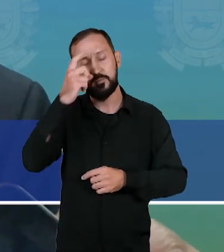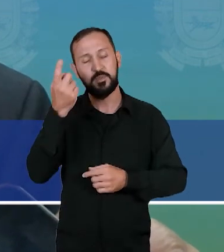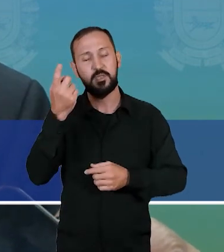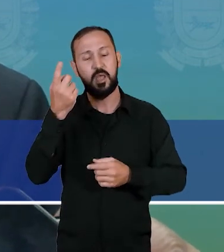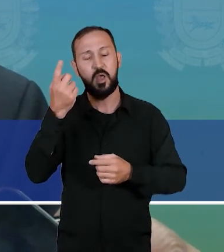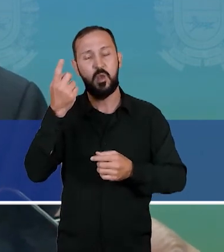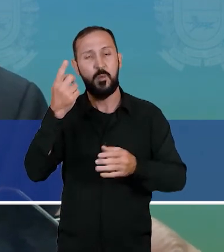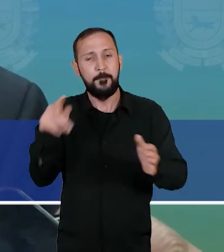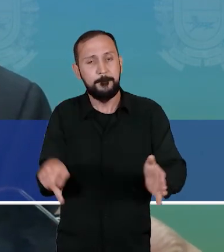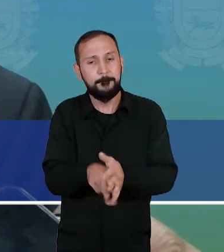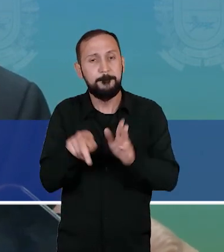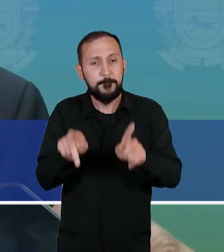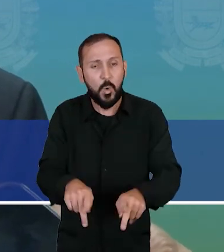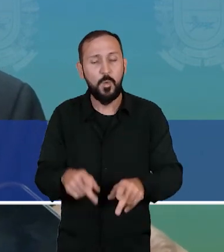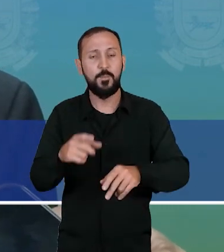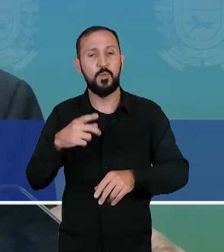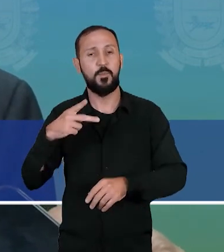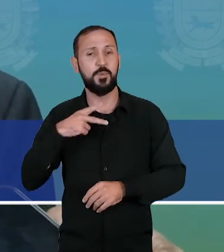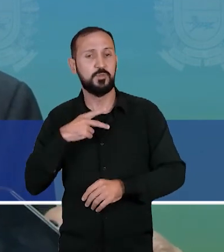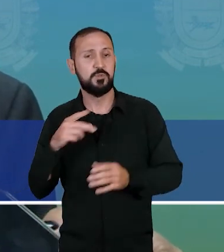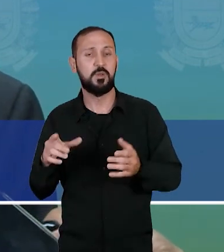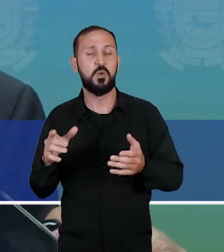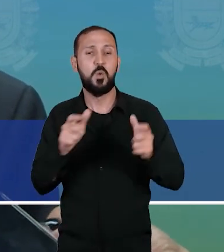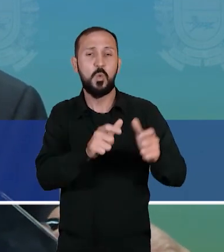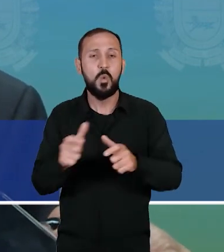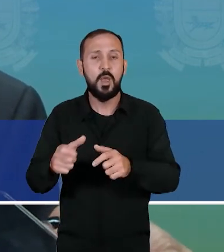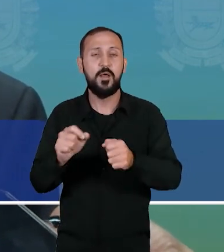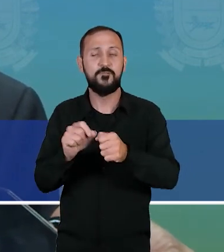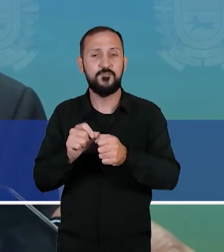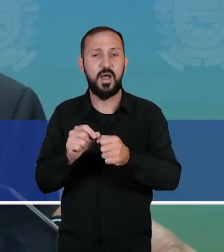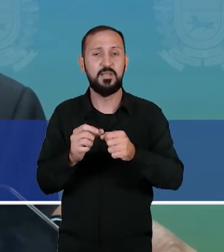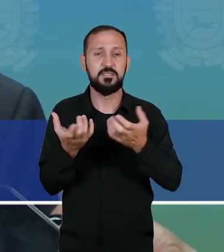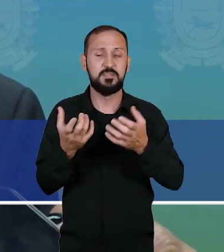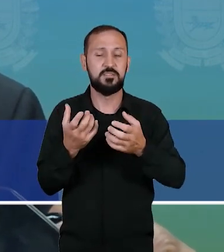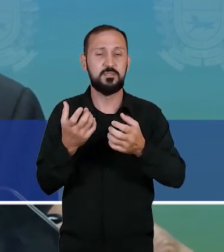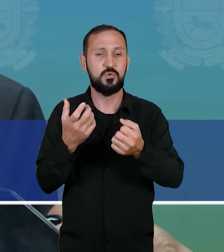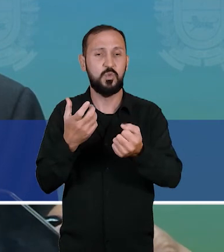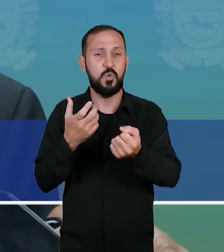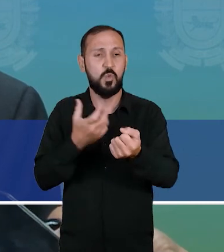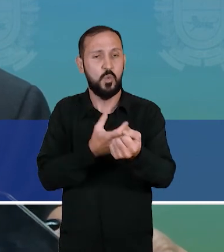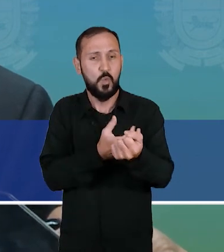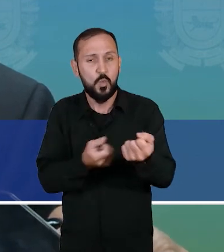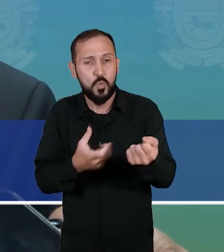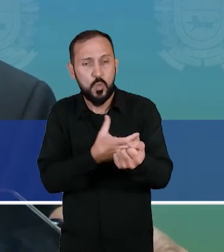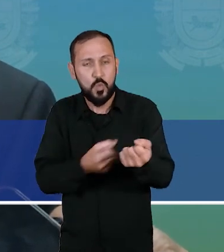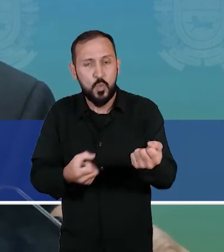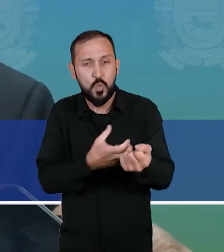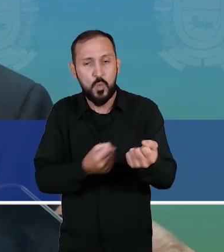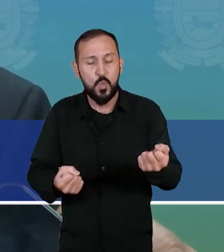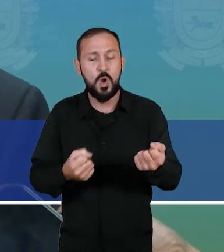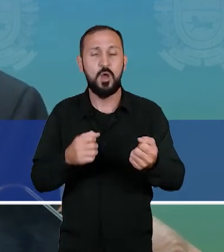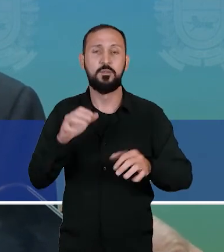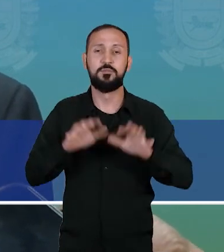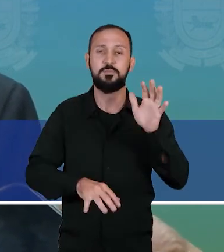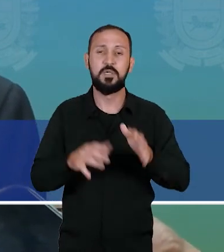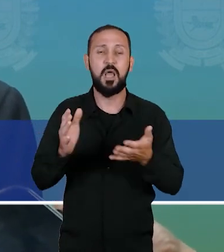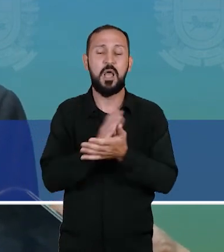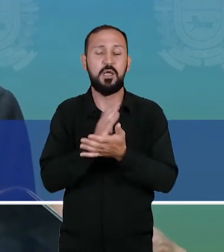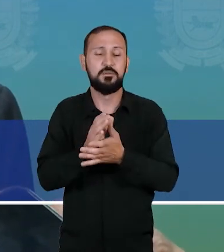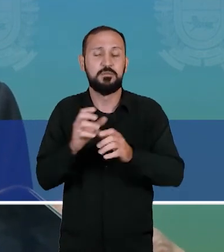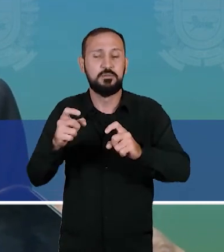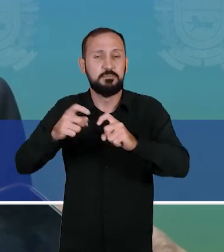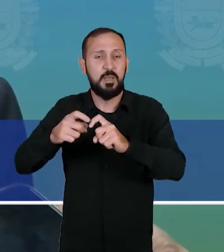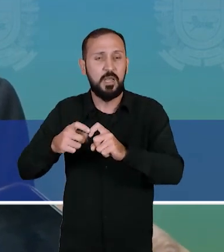hospitais públicos, particulares, postos de coleta ou de atendimento credenciados junto à rede estadual de